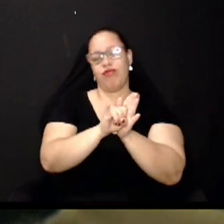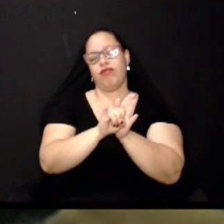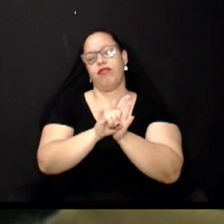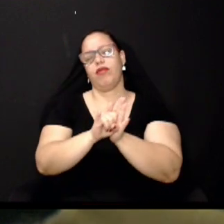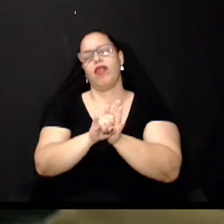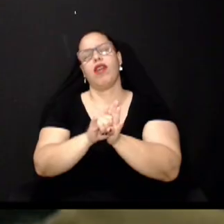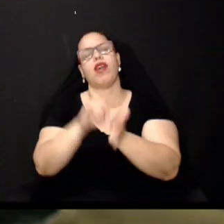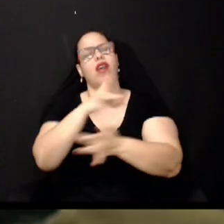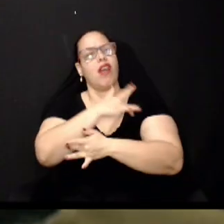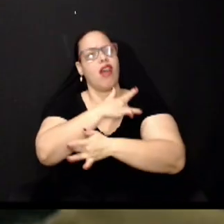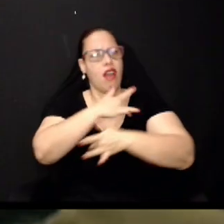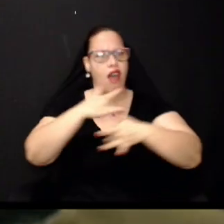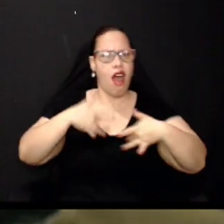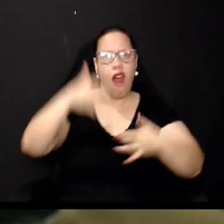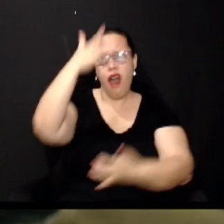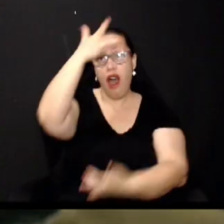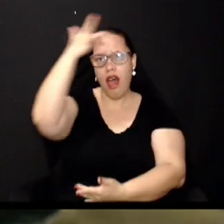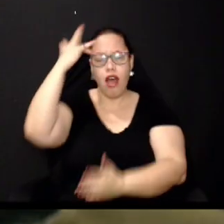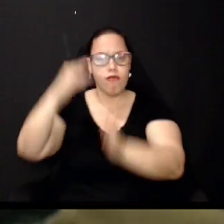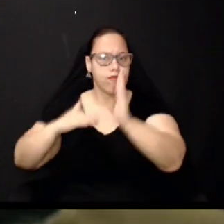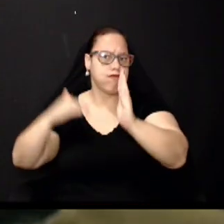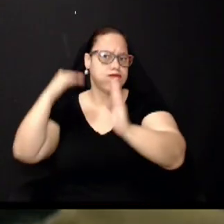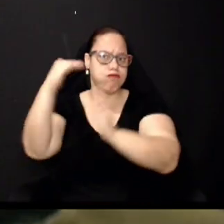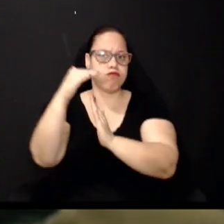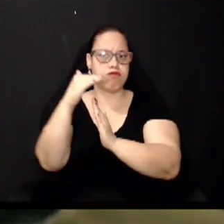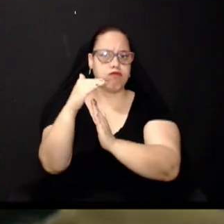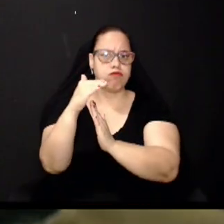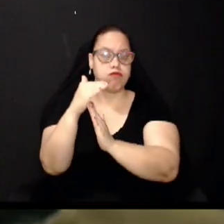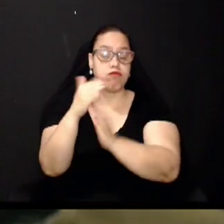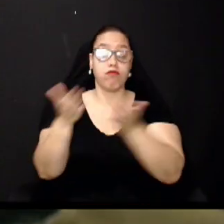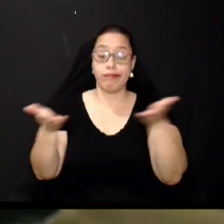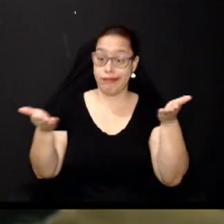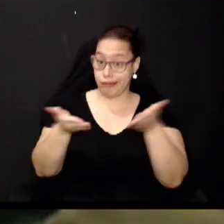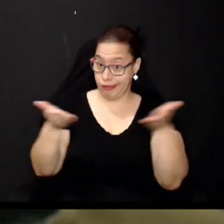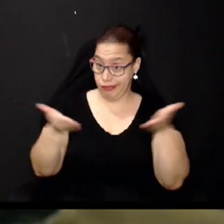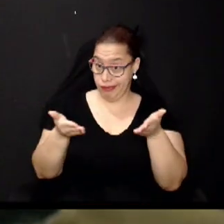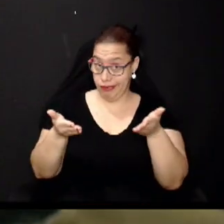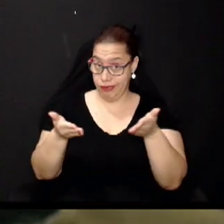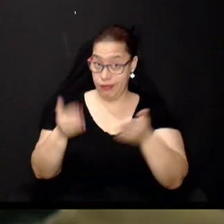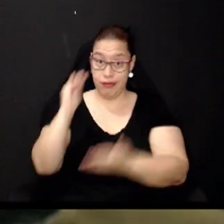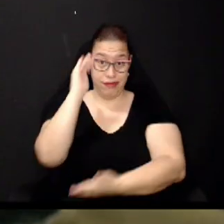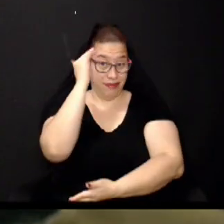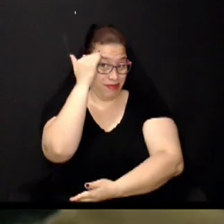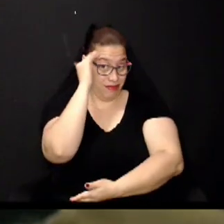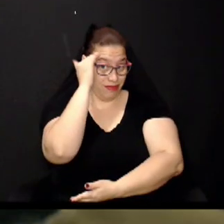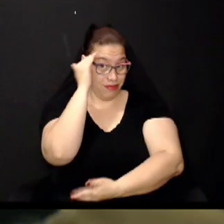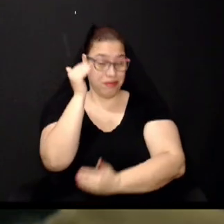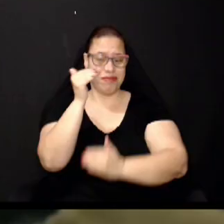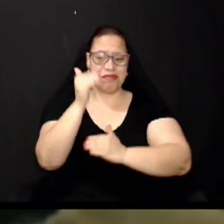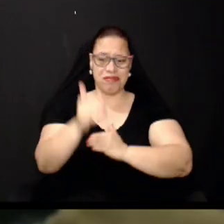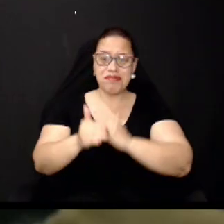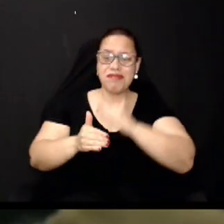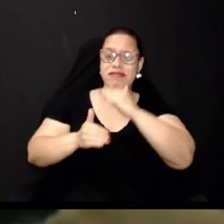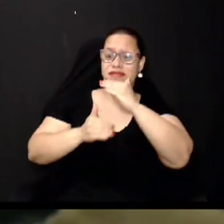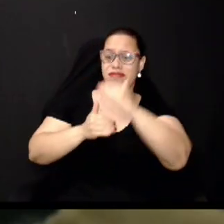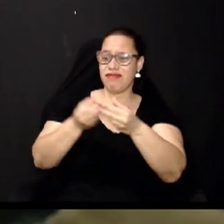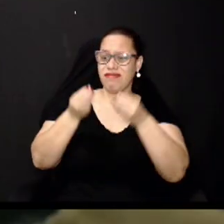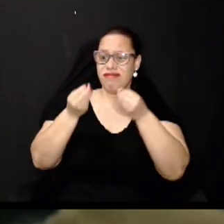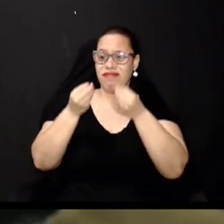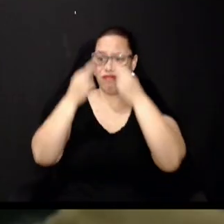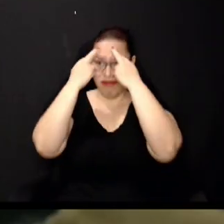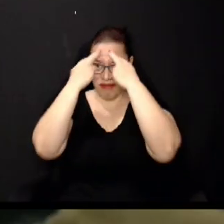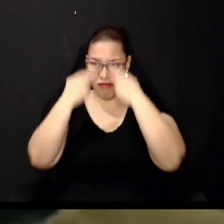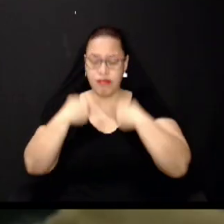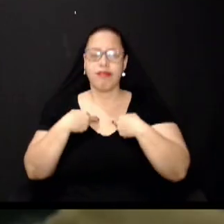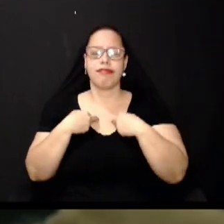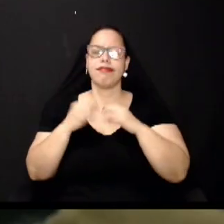tem, acima de tudo, uma libertação. Hoje, a gente vai tentar entender esse processo com muito respeito, claro, e com